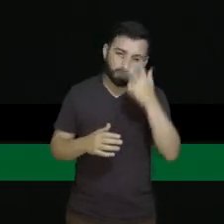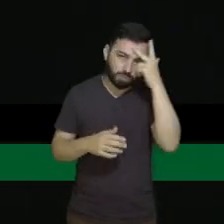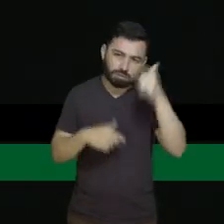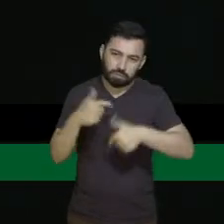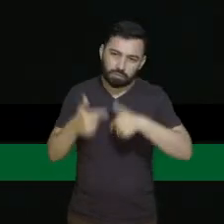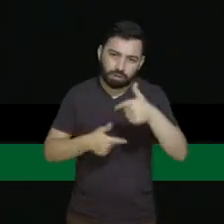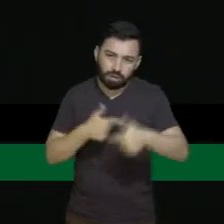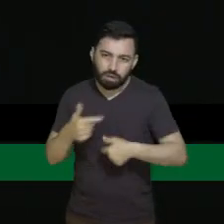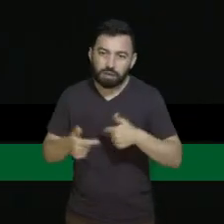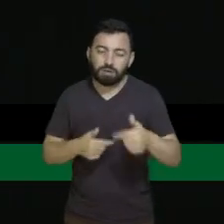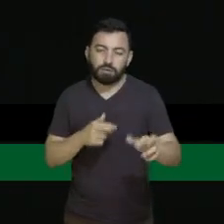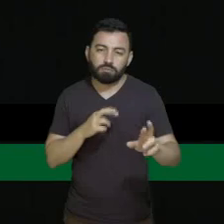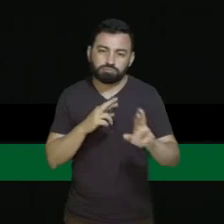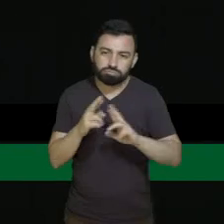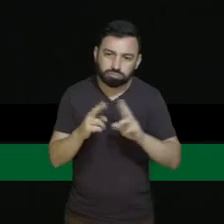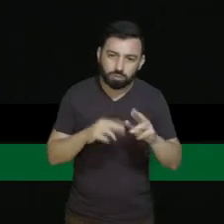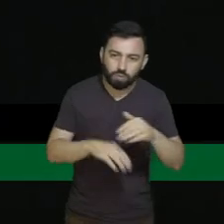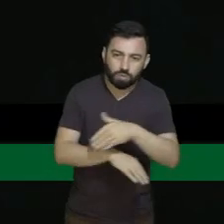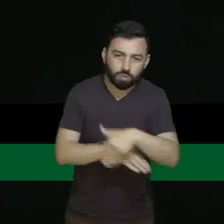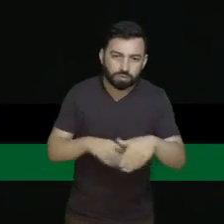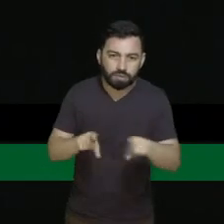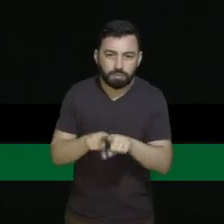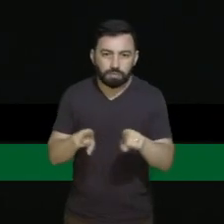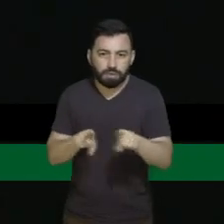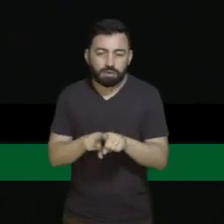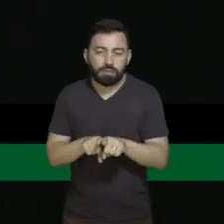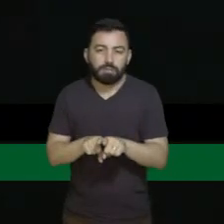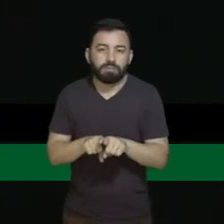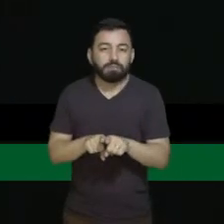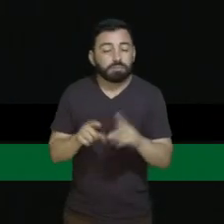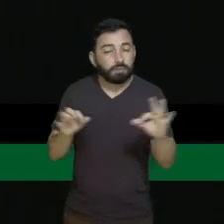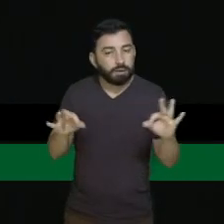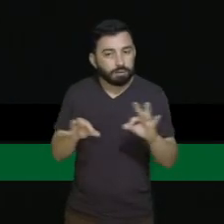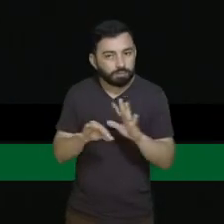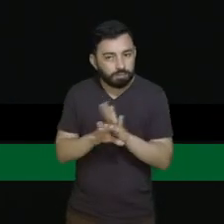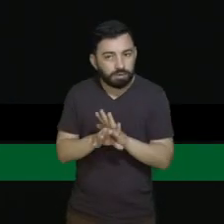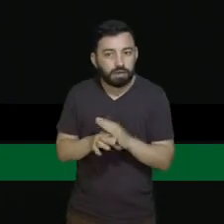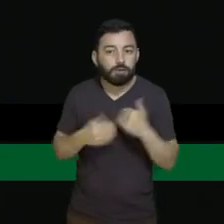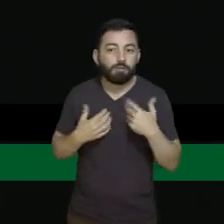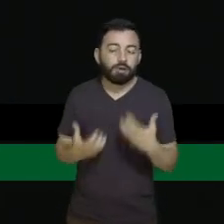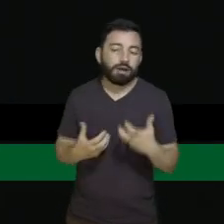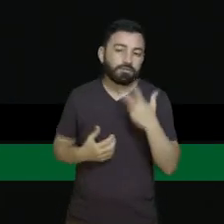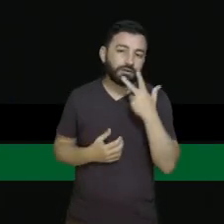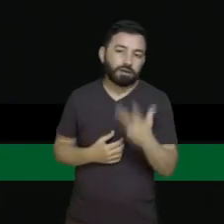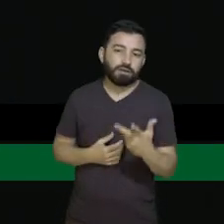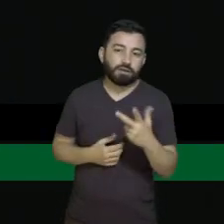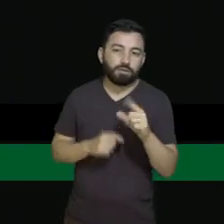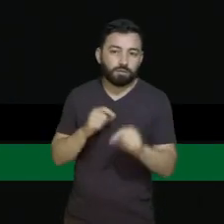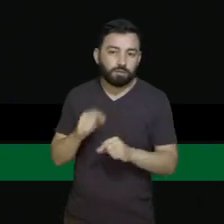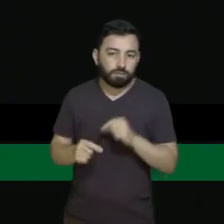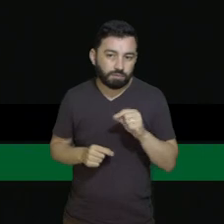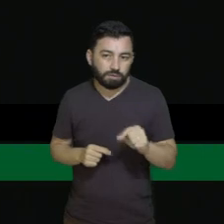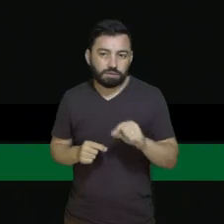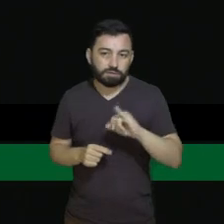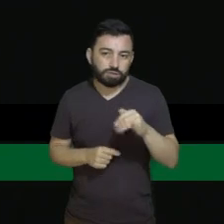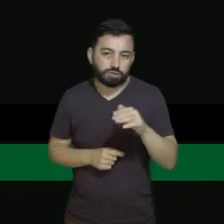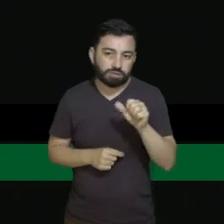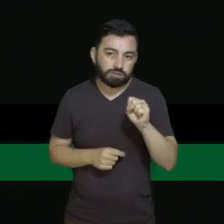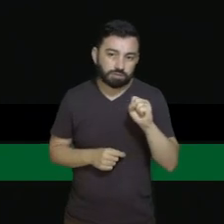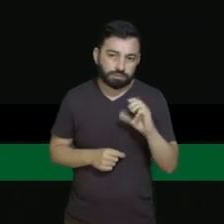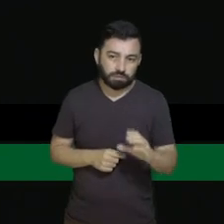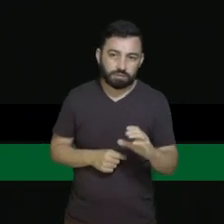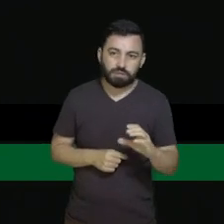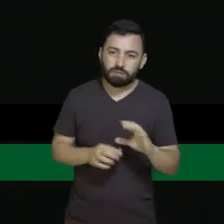urbana e área rural. E para encerrar também, eu quero aqui falar do JASC, dos